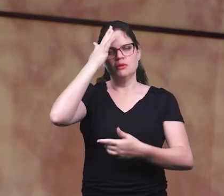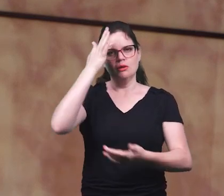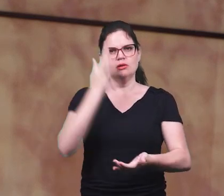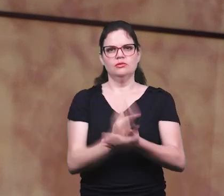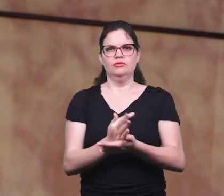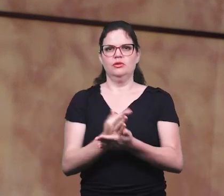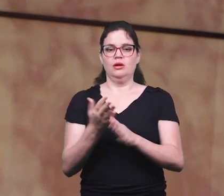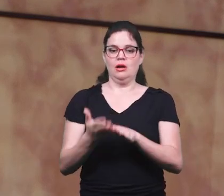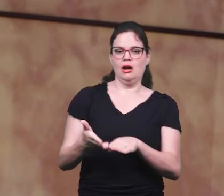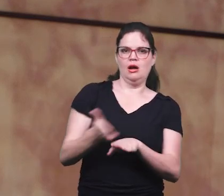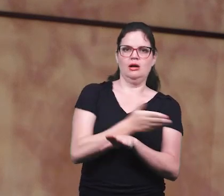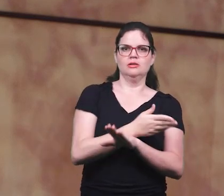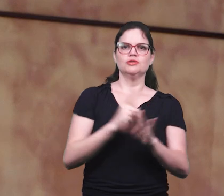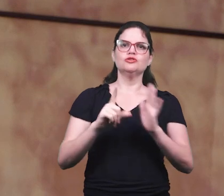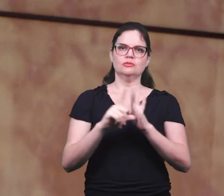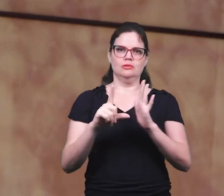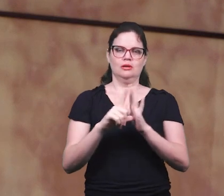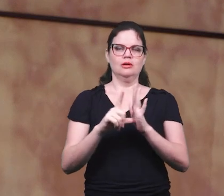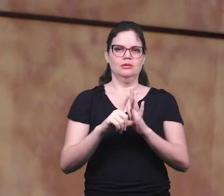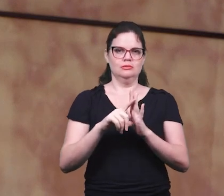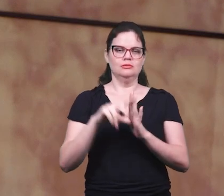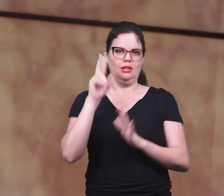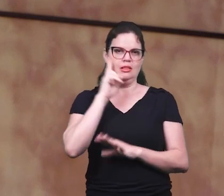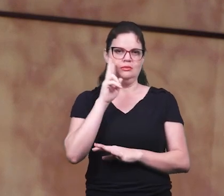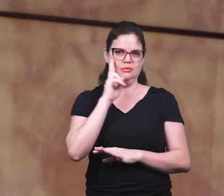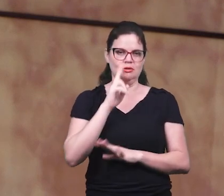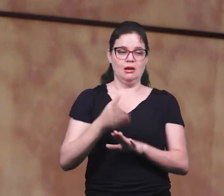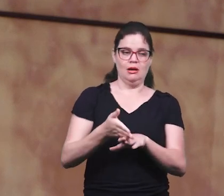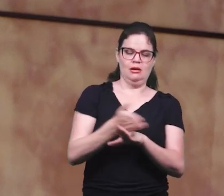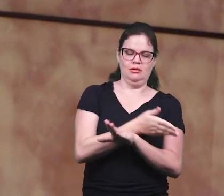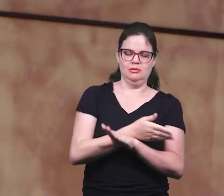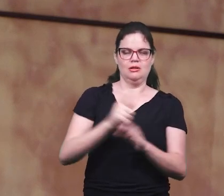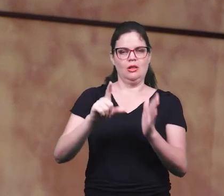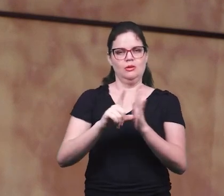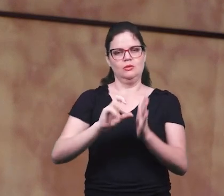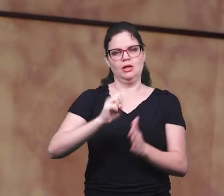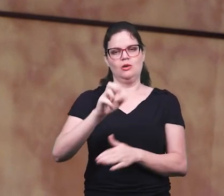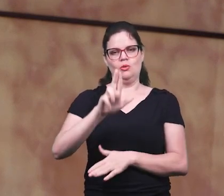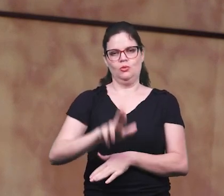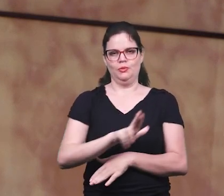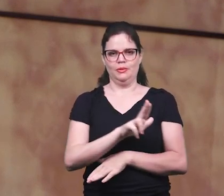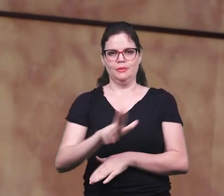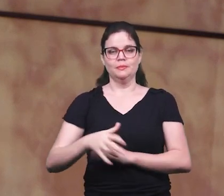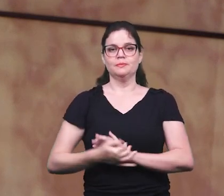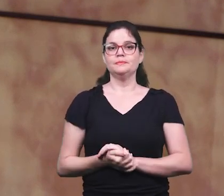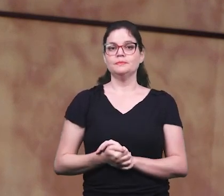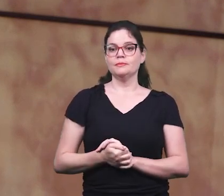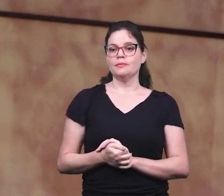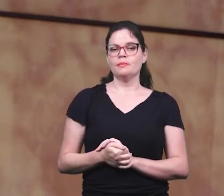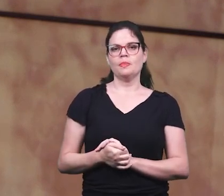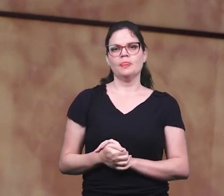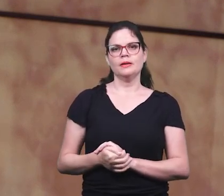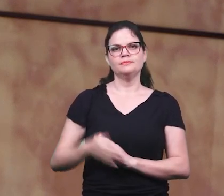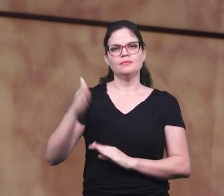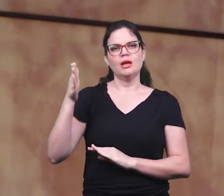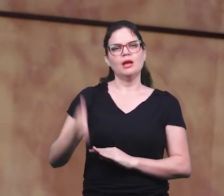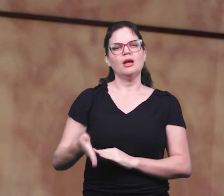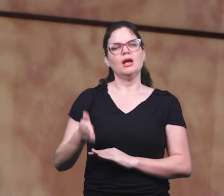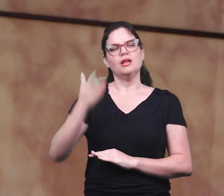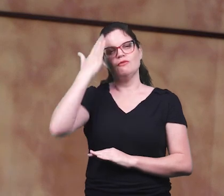fé antes de Lutero, né? Antes de Lutero. Isso é muito importante entender que ele passou a ser conhecido no ano